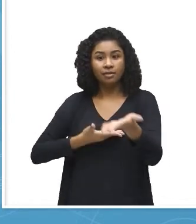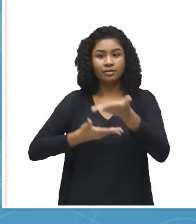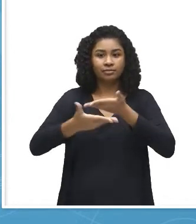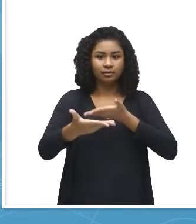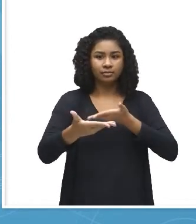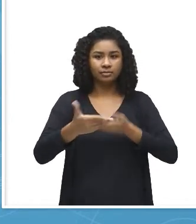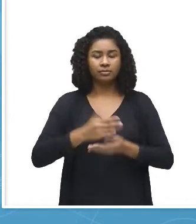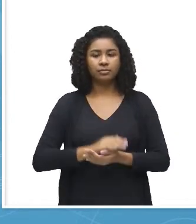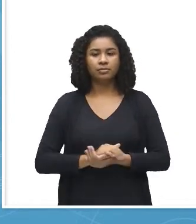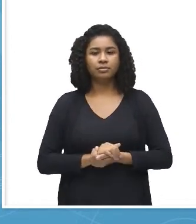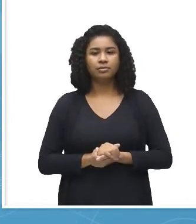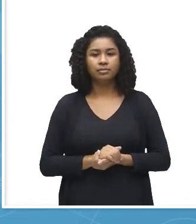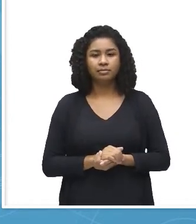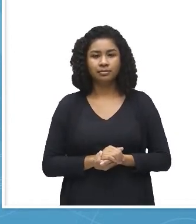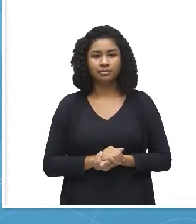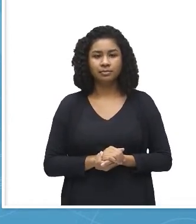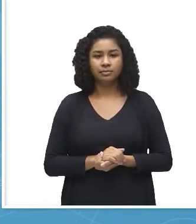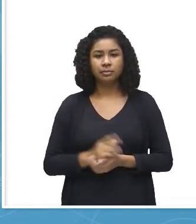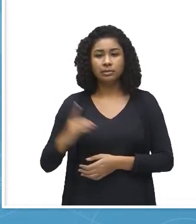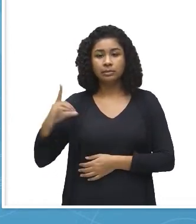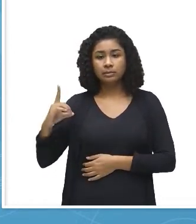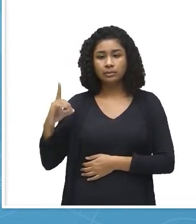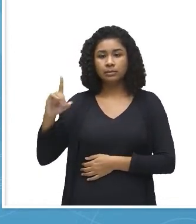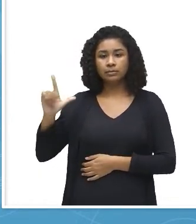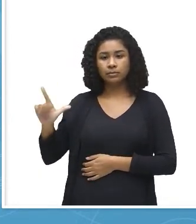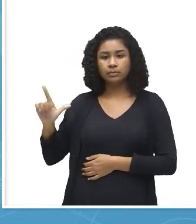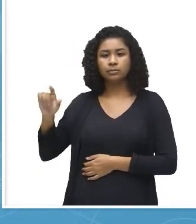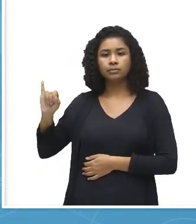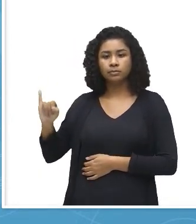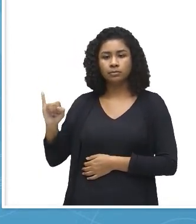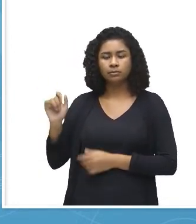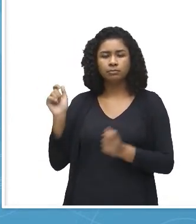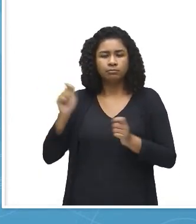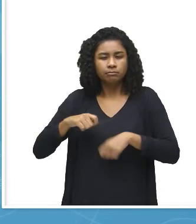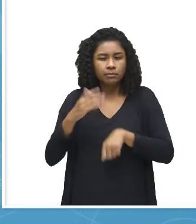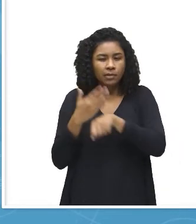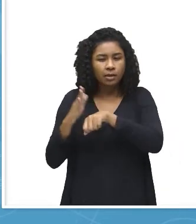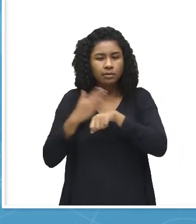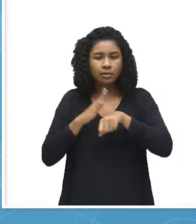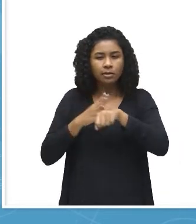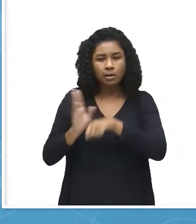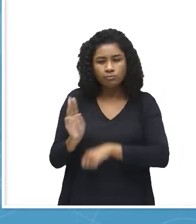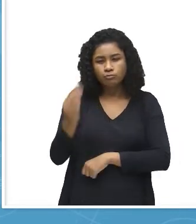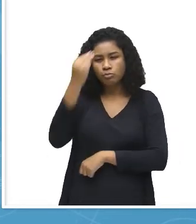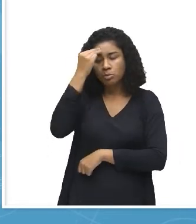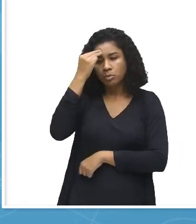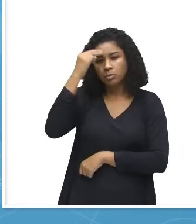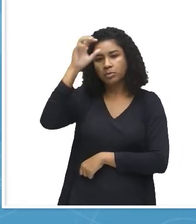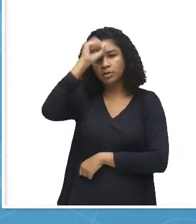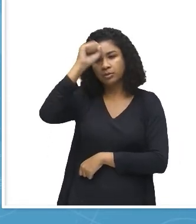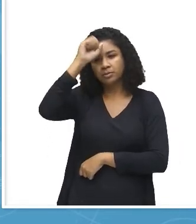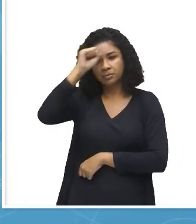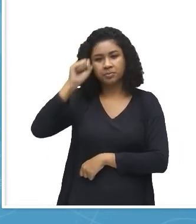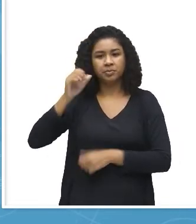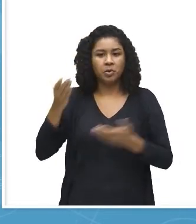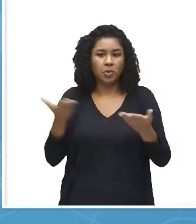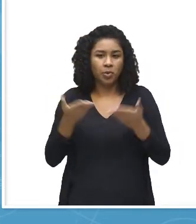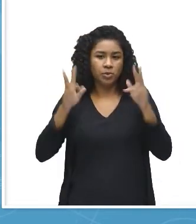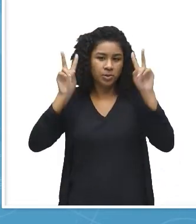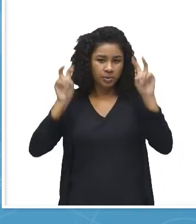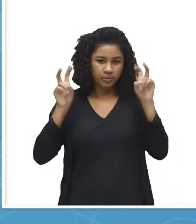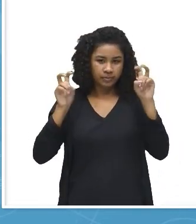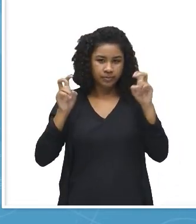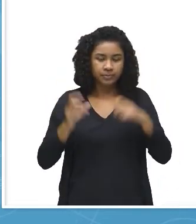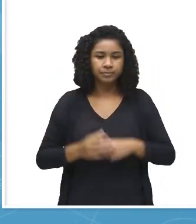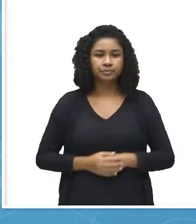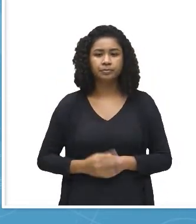ok? Vamos lá para a nossa DLI, para a gente exercitar o que a gente aprendeu na aula de hoje. Ok, gente? Vamos lá, 2 questões para a